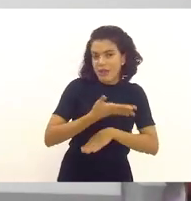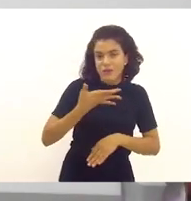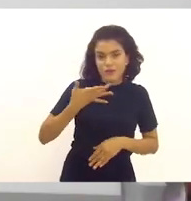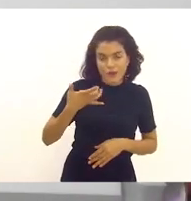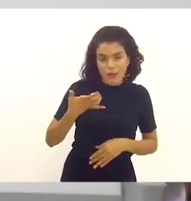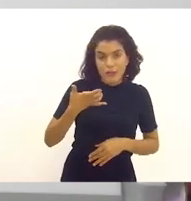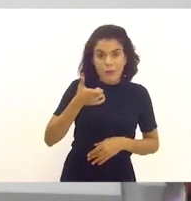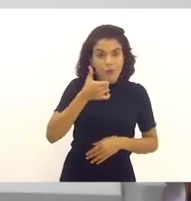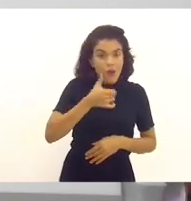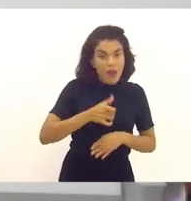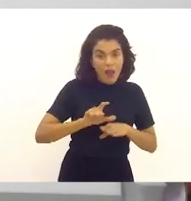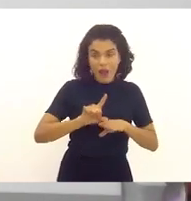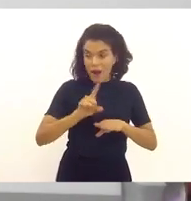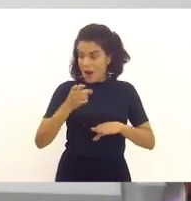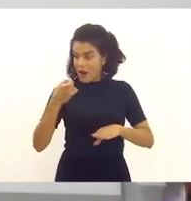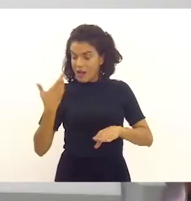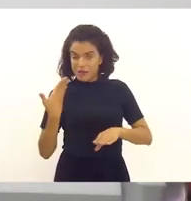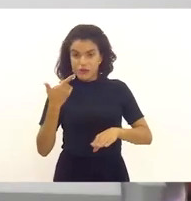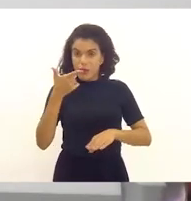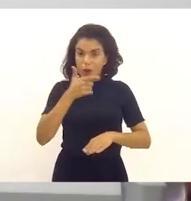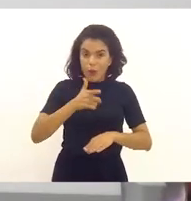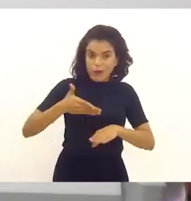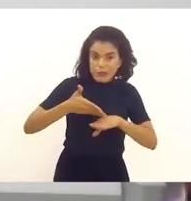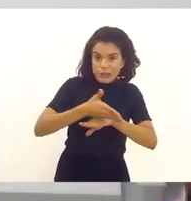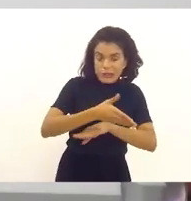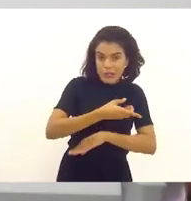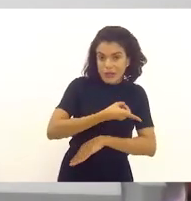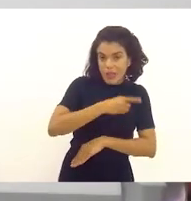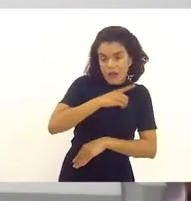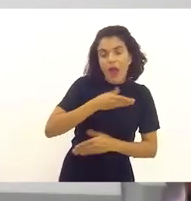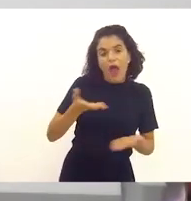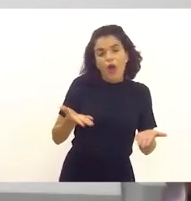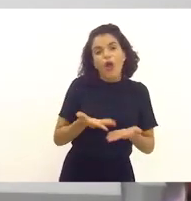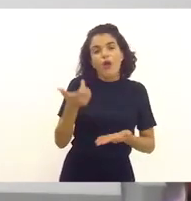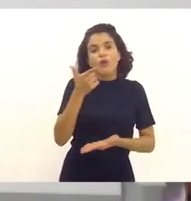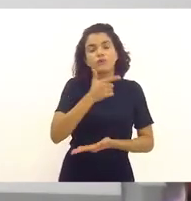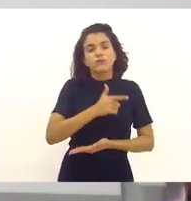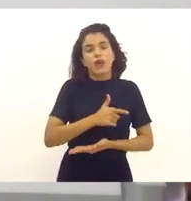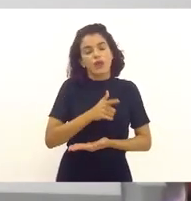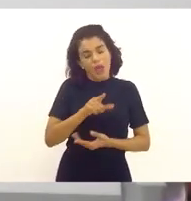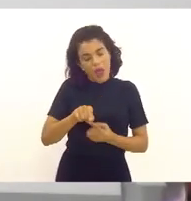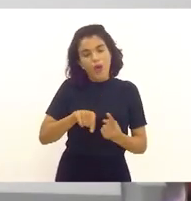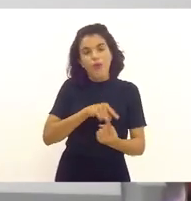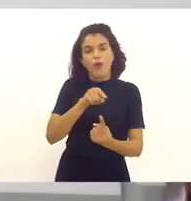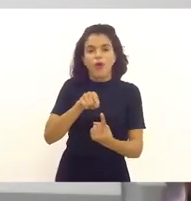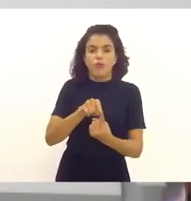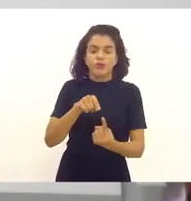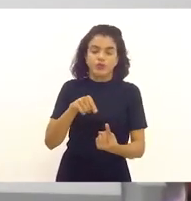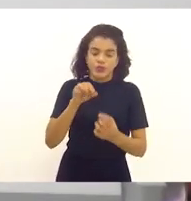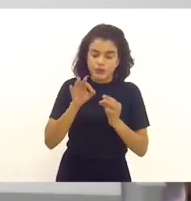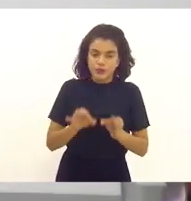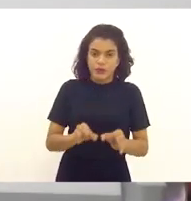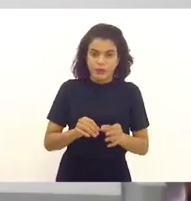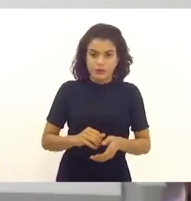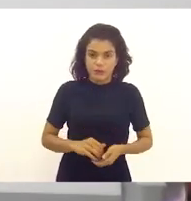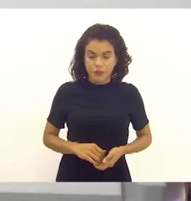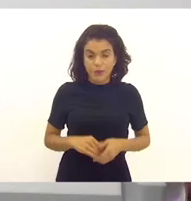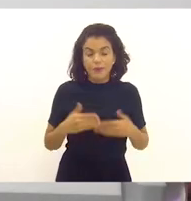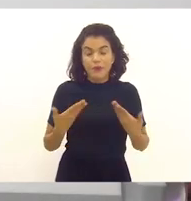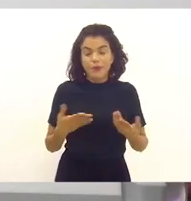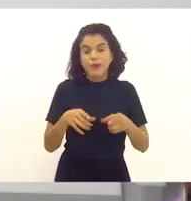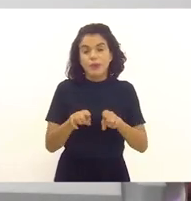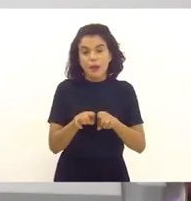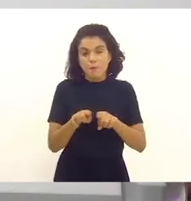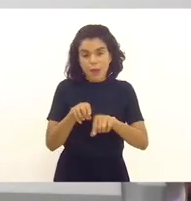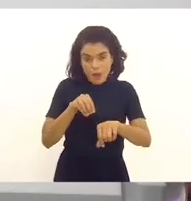não estavam conseguindo acessar a delegacia irão conseguir e é esse o nosso objetivo mesmo e também